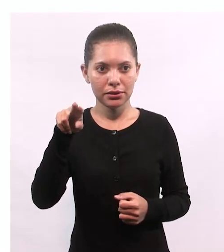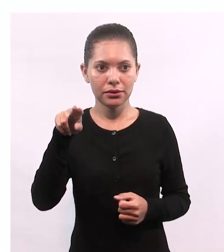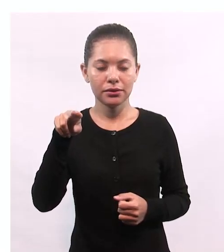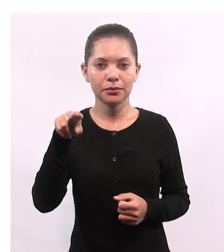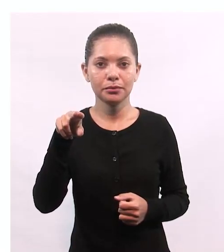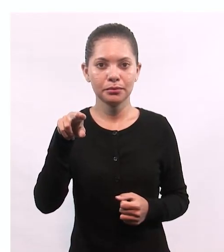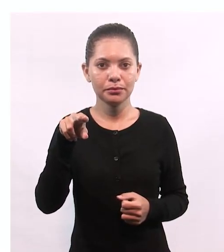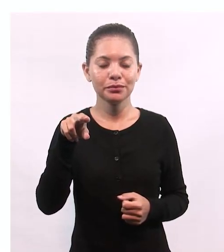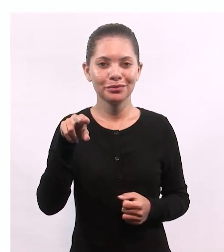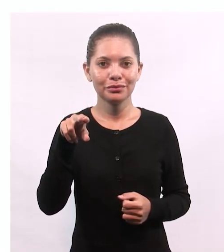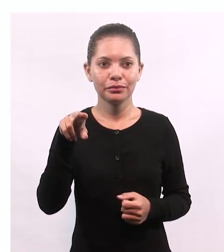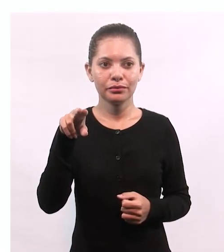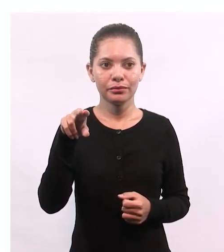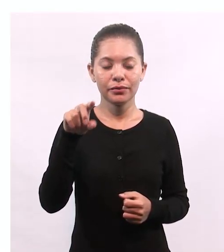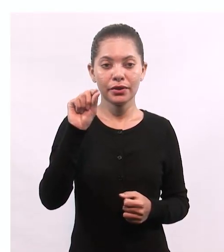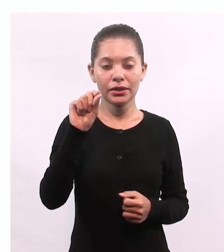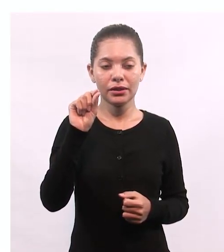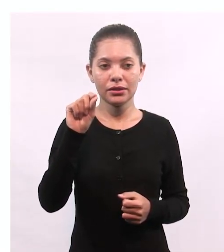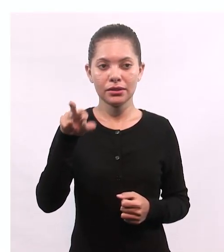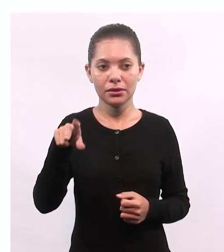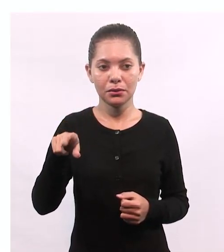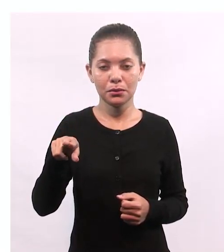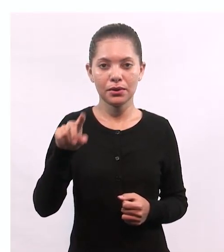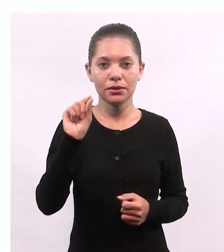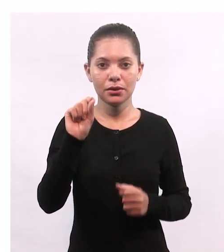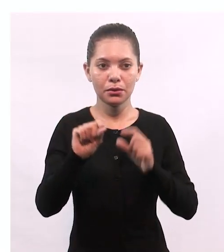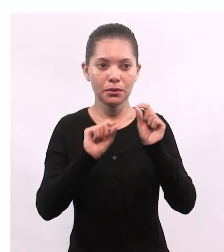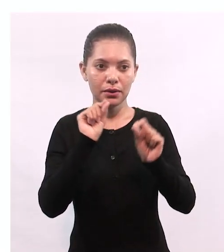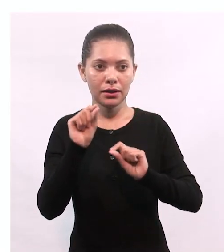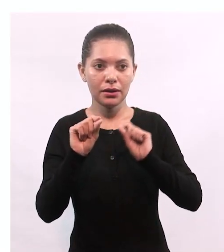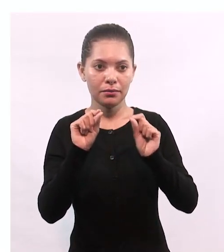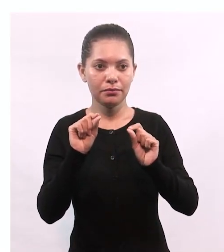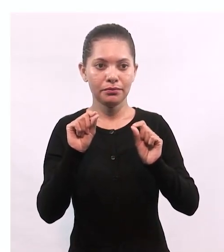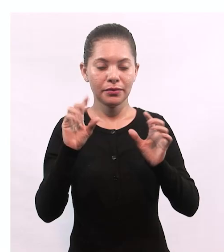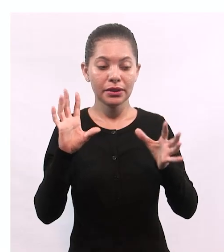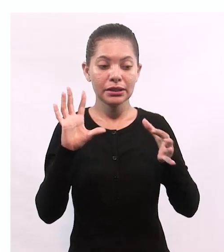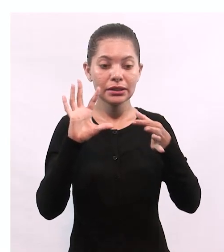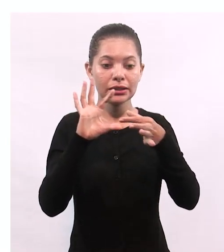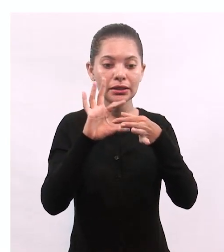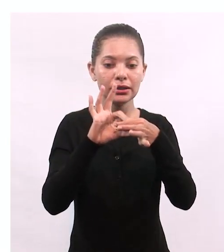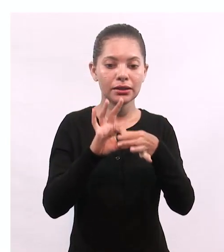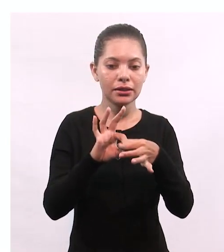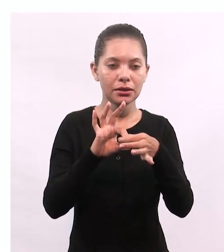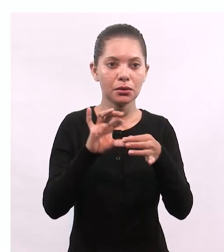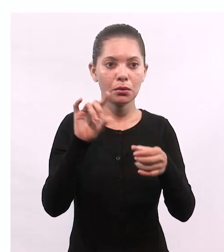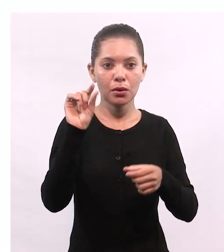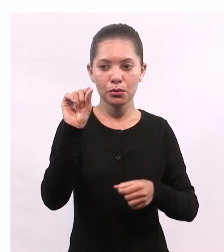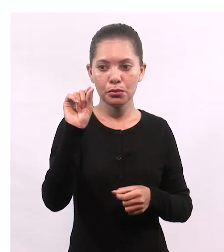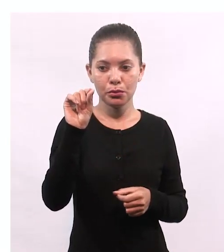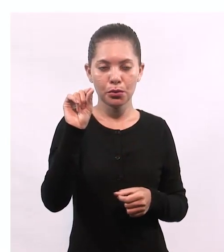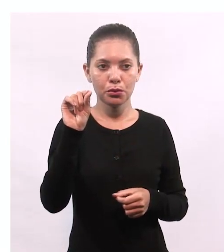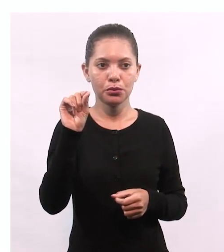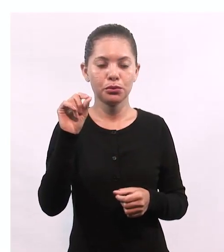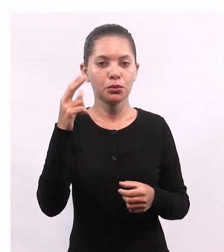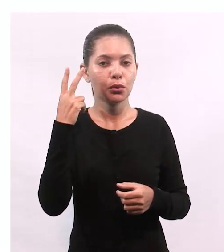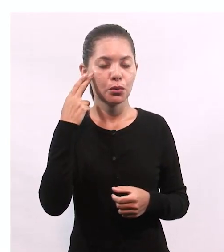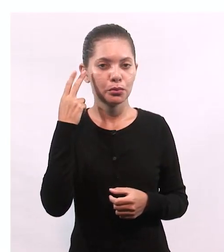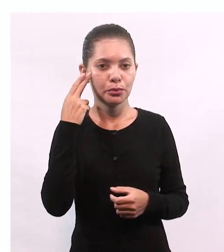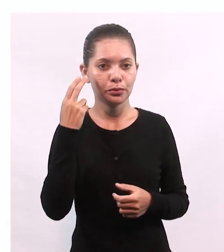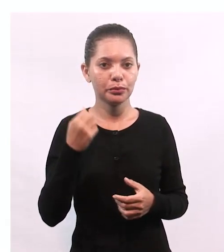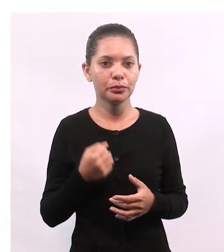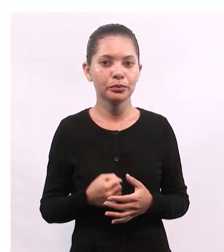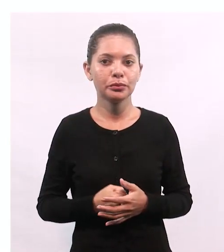são paralelas. E essas faces paralelas, elas se interligam a esses